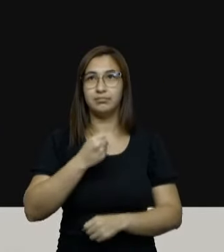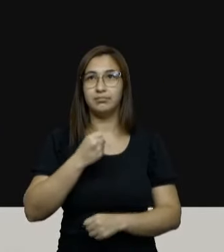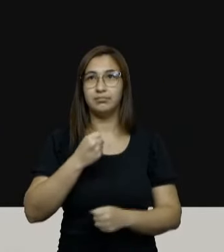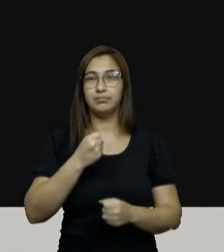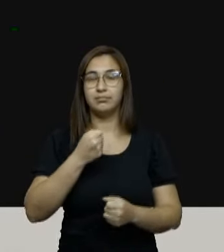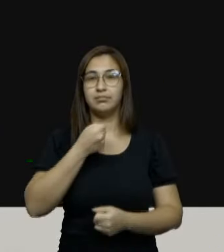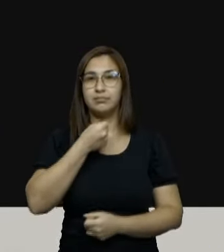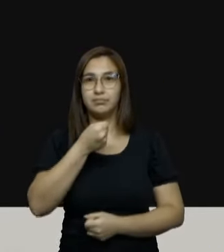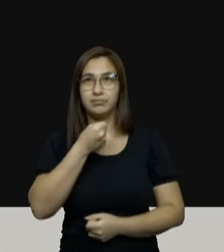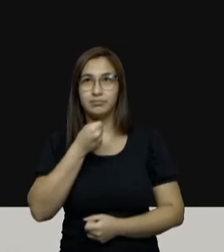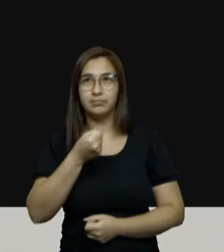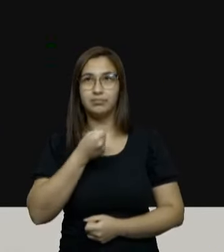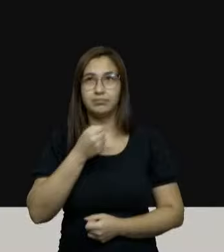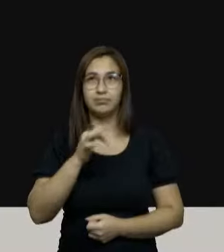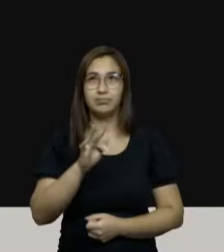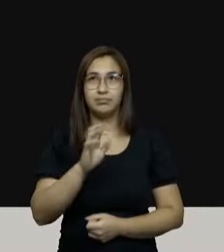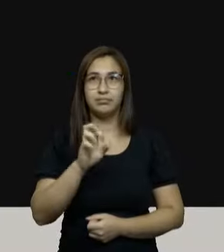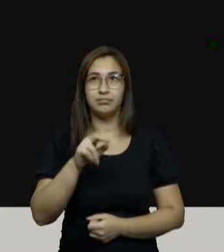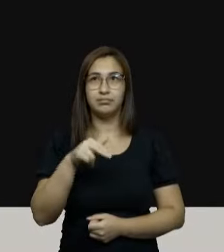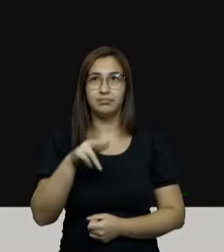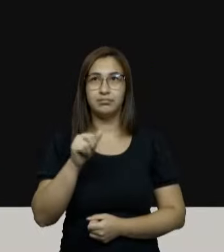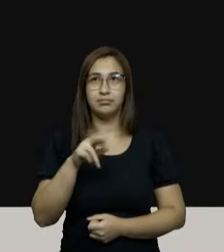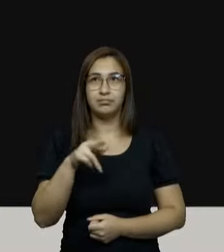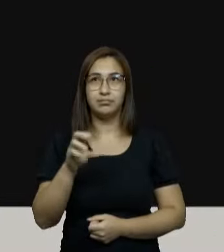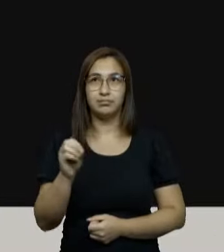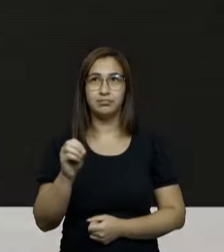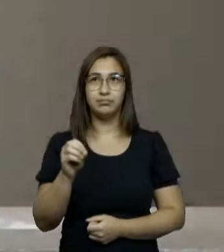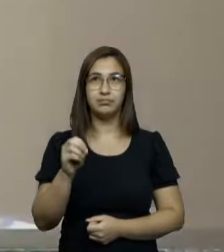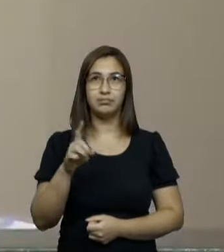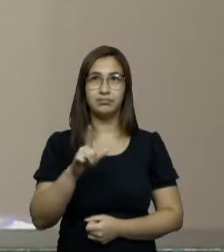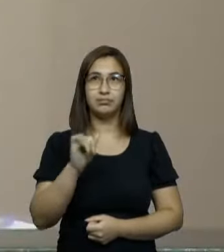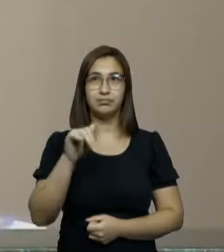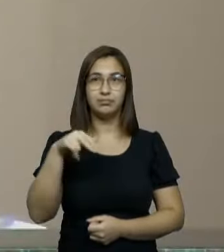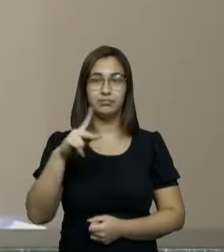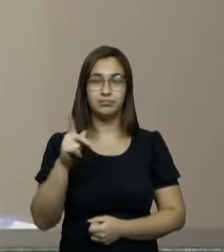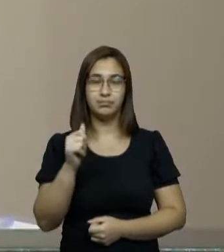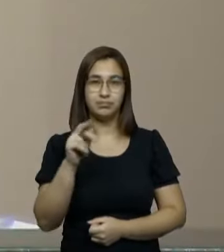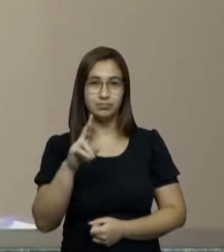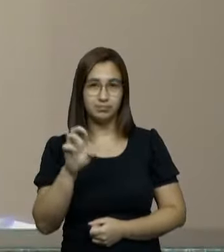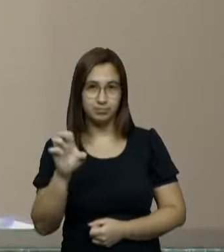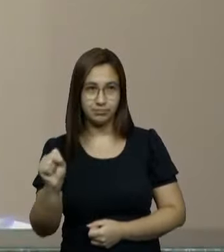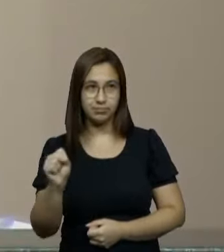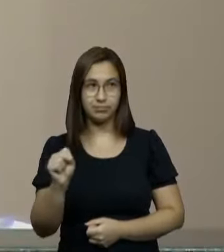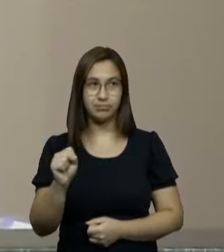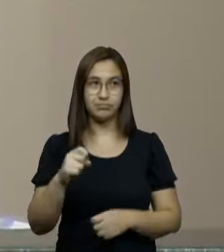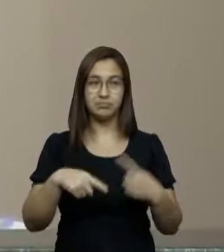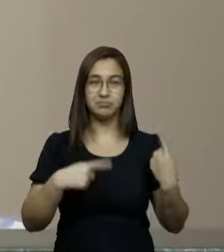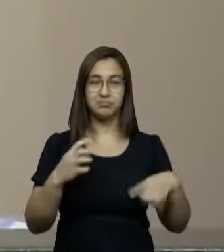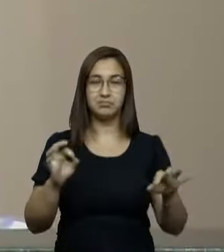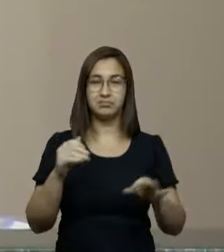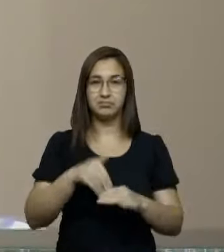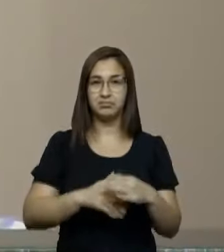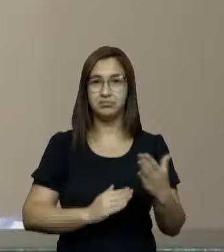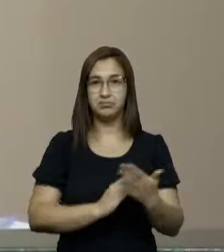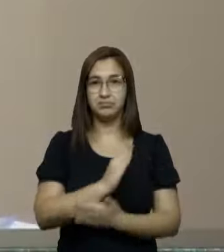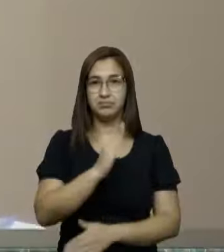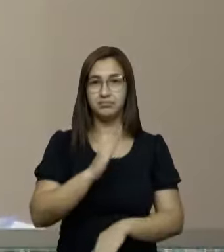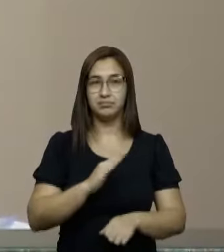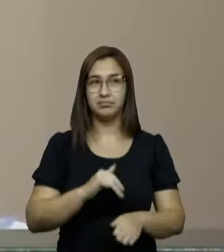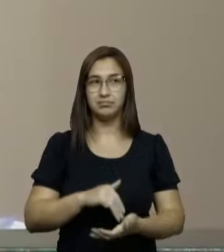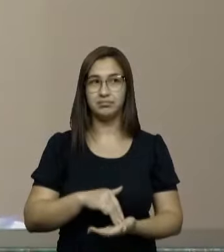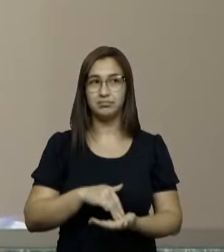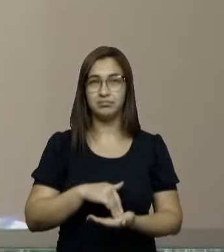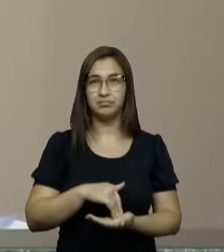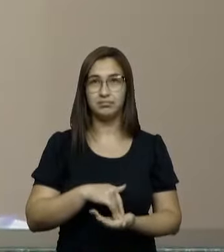Fernando Liares da Silva. Em discussão, não havendo quem queira discutir, em votação, aprovado. Pela